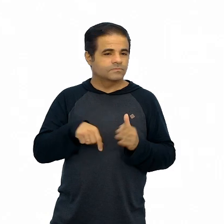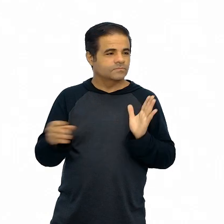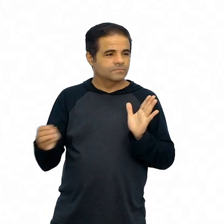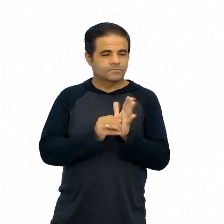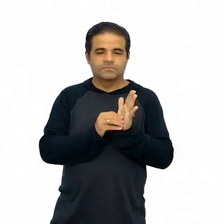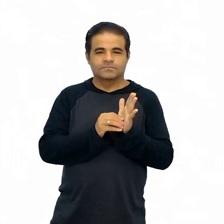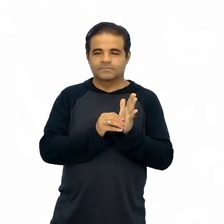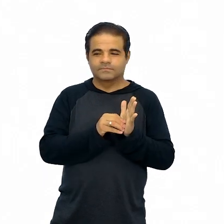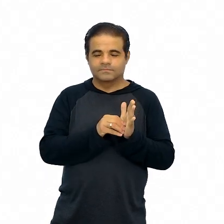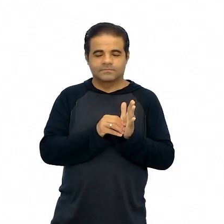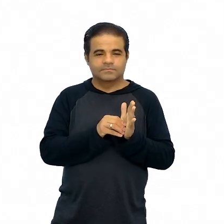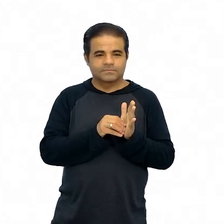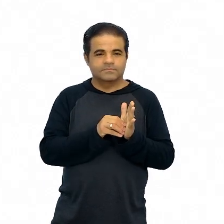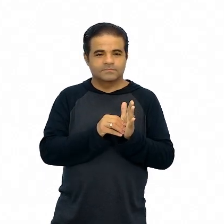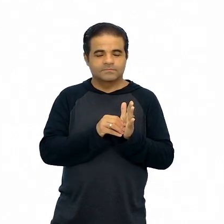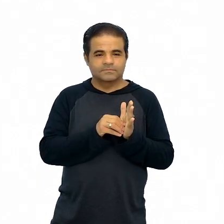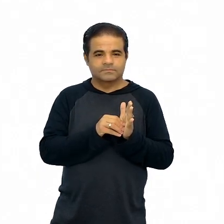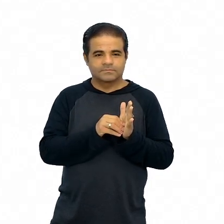um